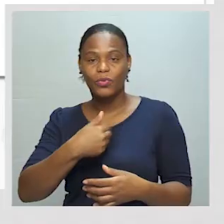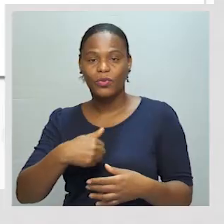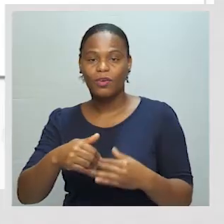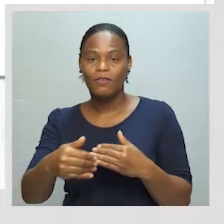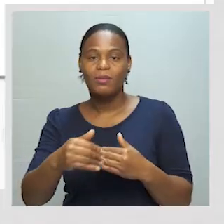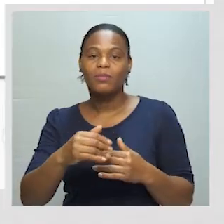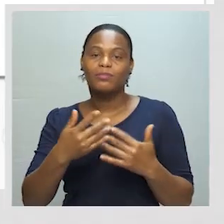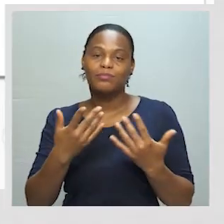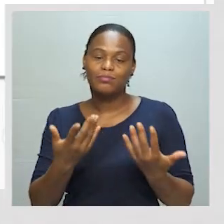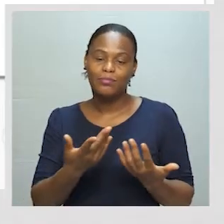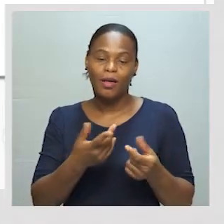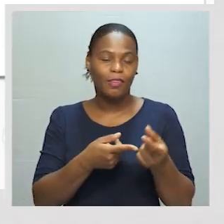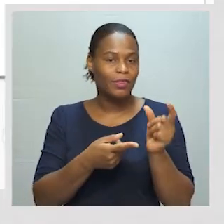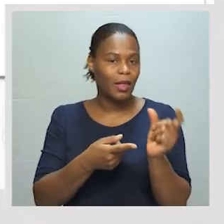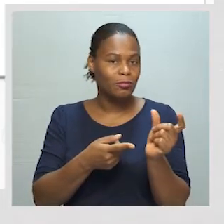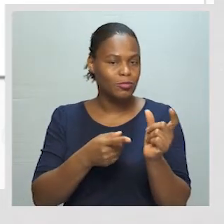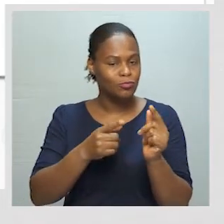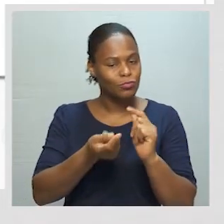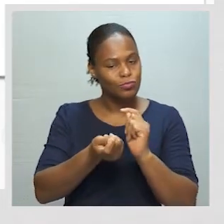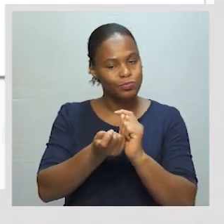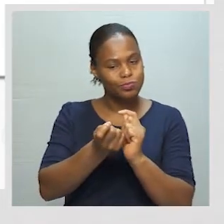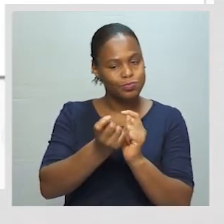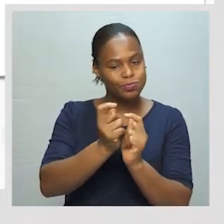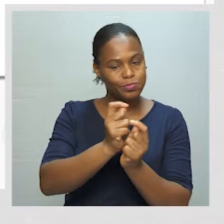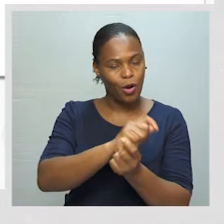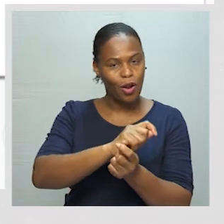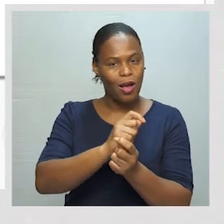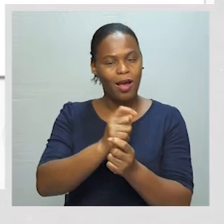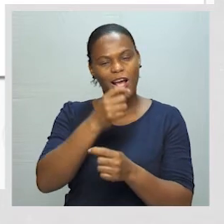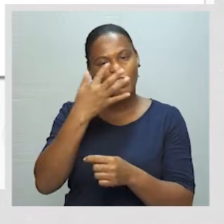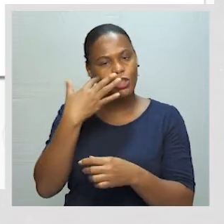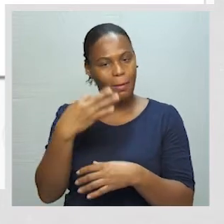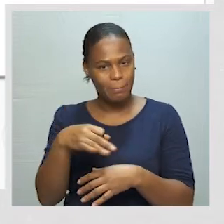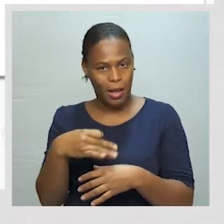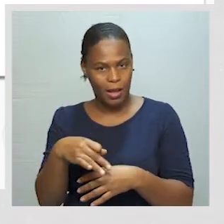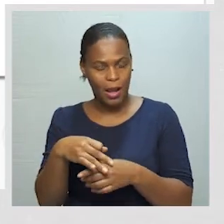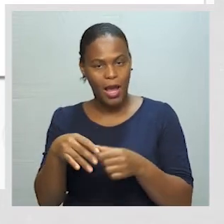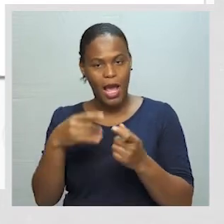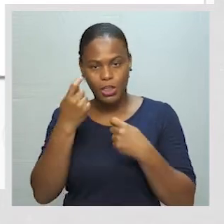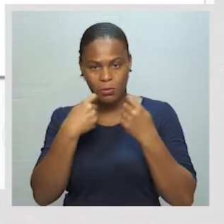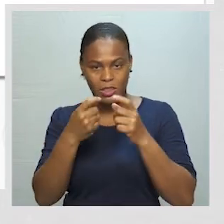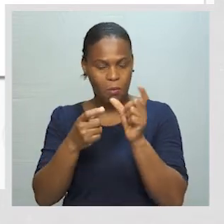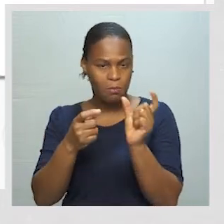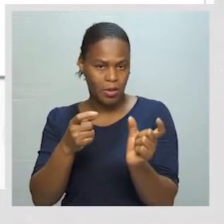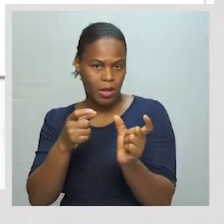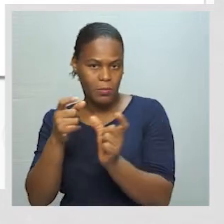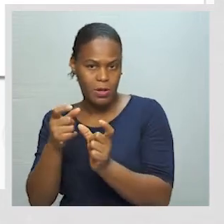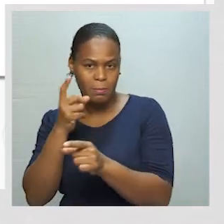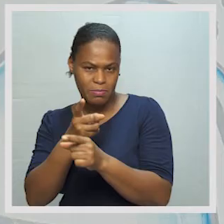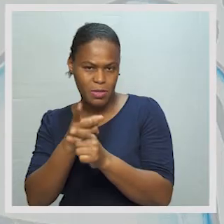vamos reduzir os termos semelhantes, ok? Nós vamos simplificar as expressões com